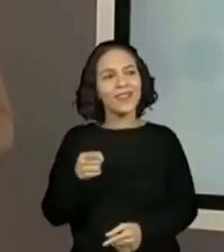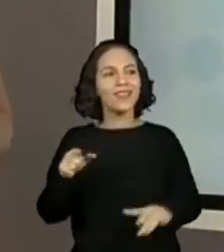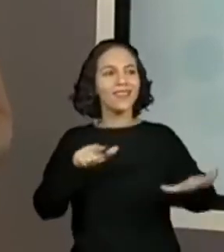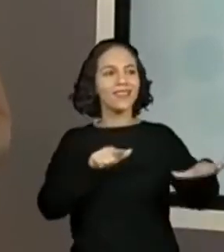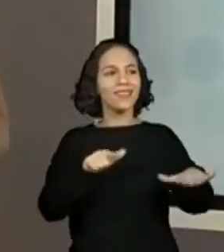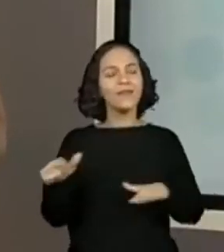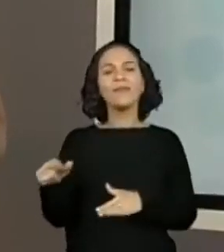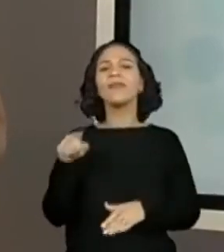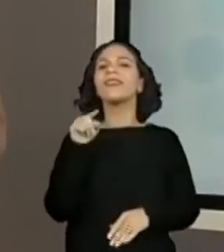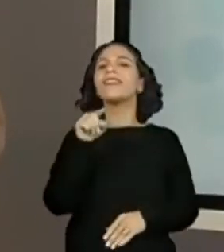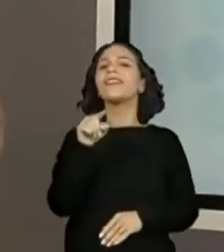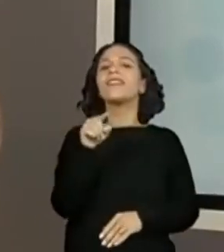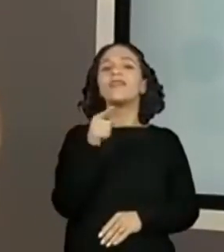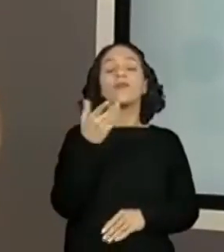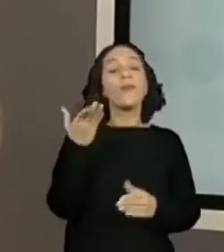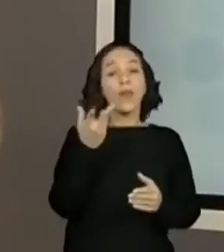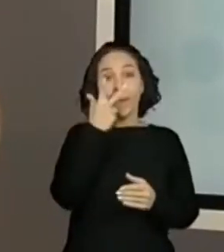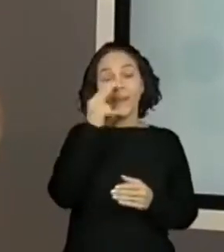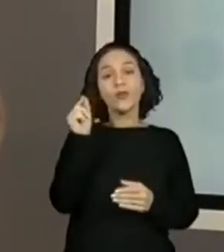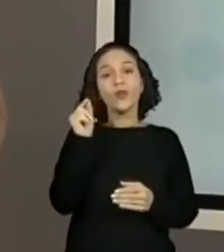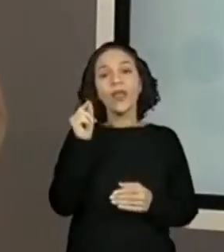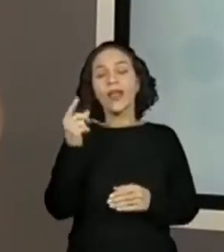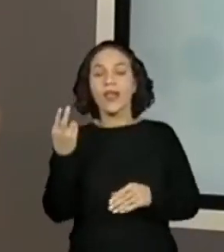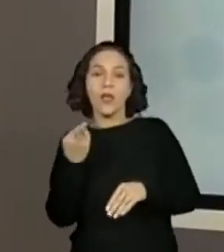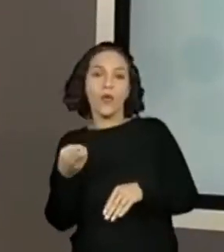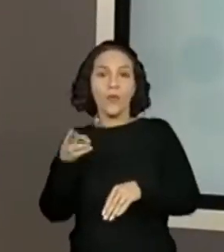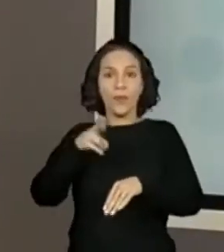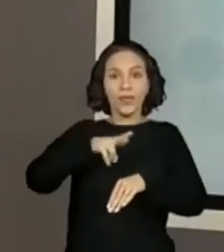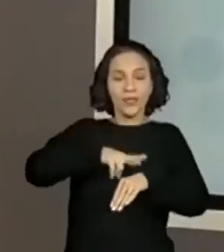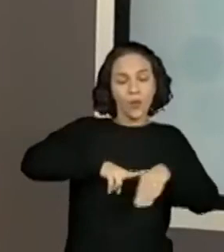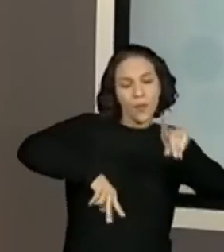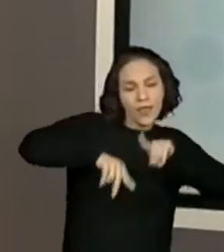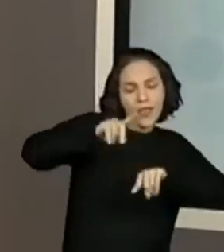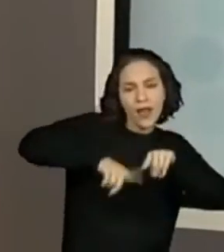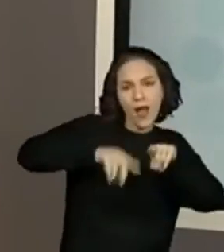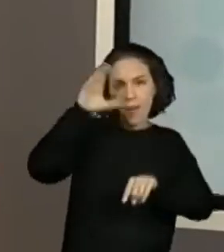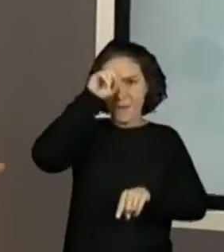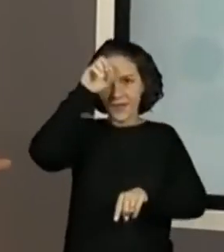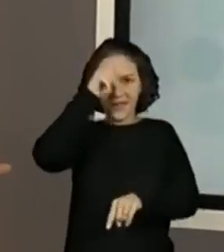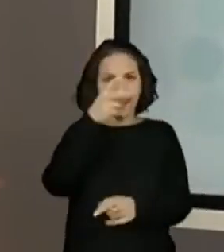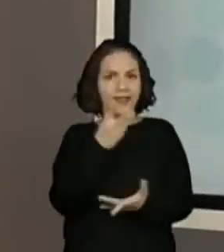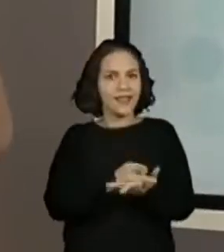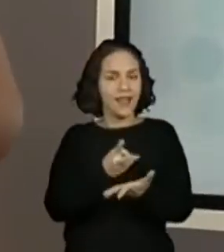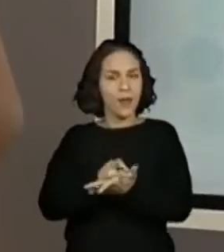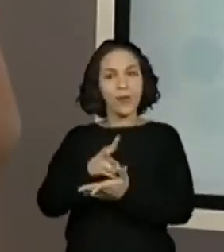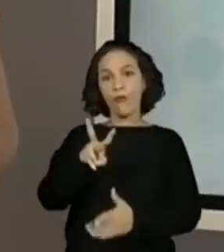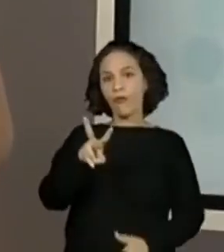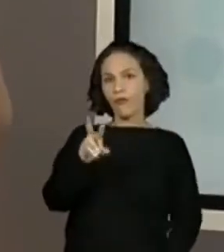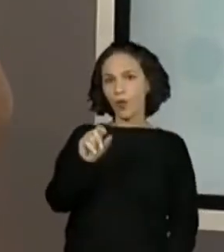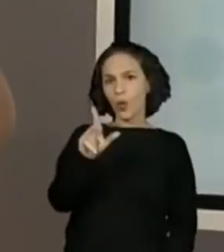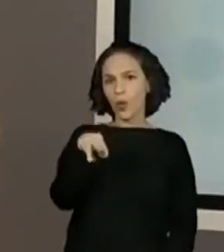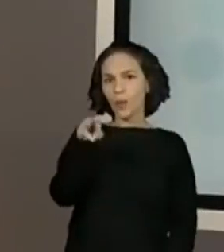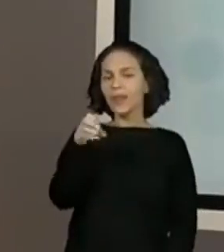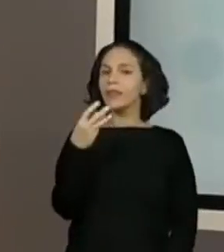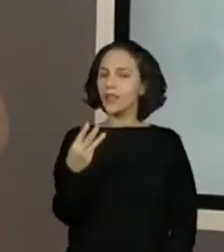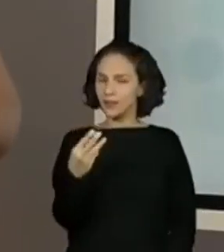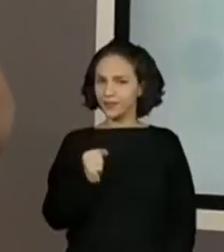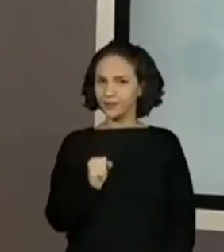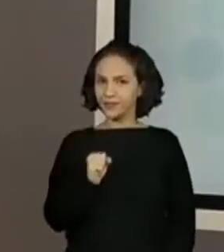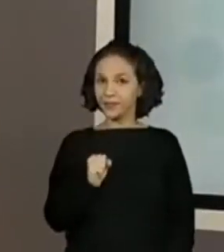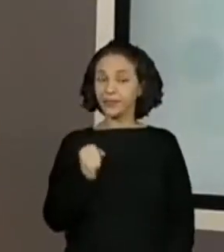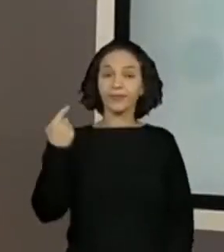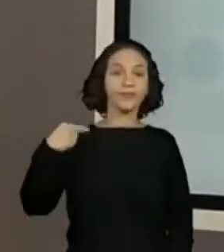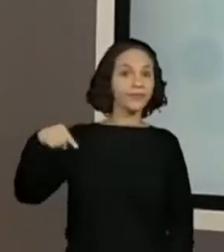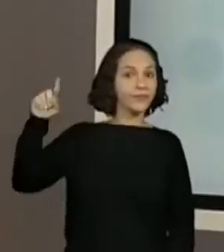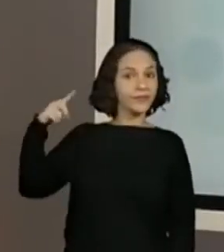de retomada de habilidades com o material do Aprender Sempre, volume 3. Nas outras semanas, vocês